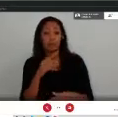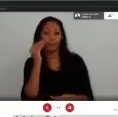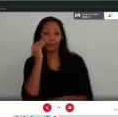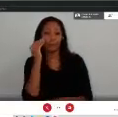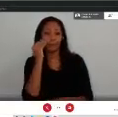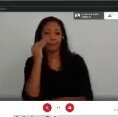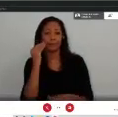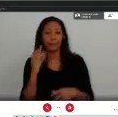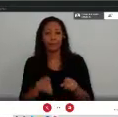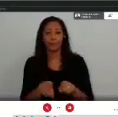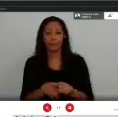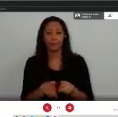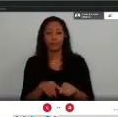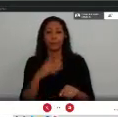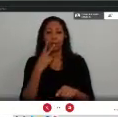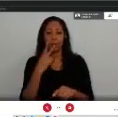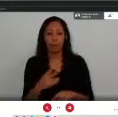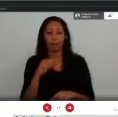essa reunião foi produtiva, foi